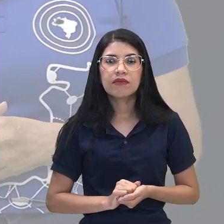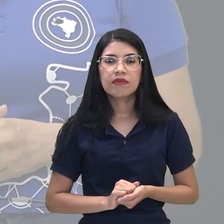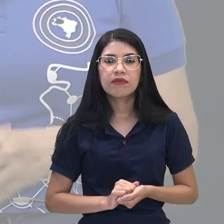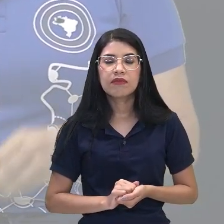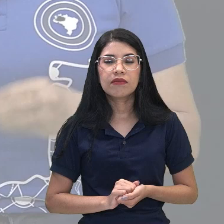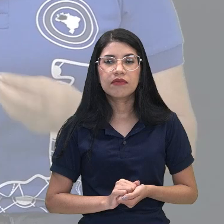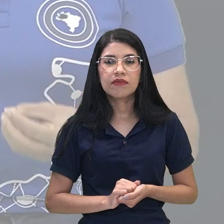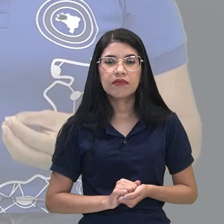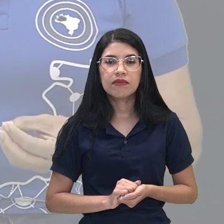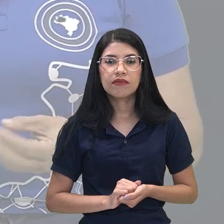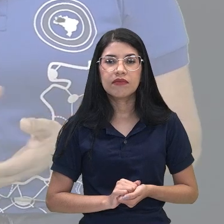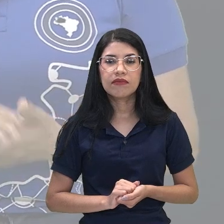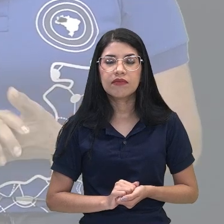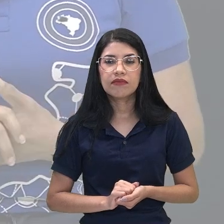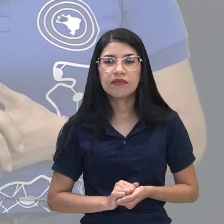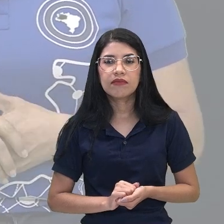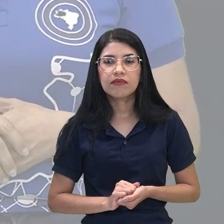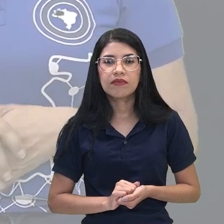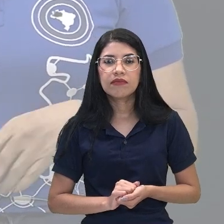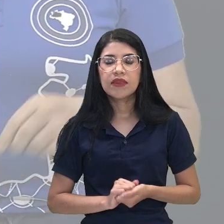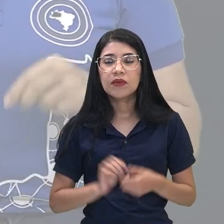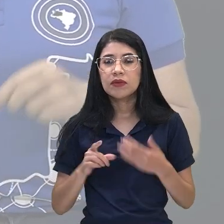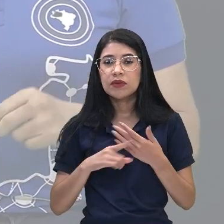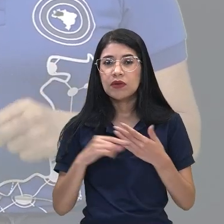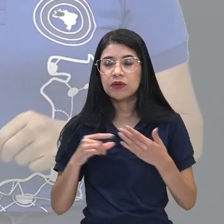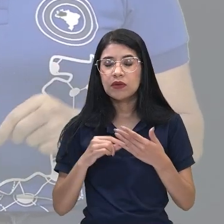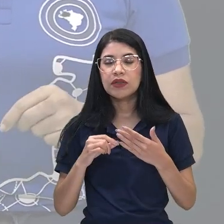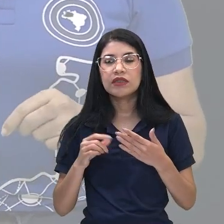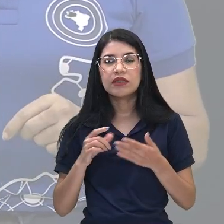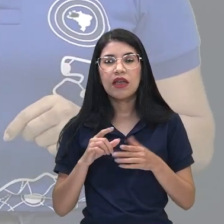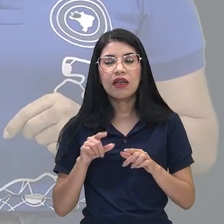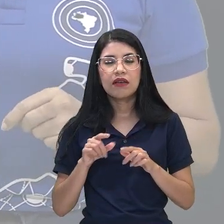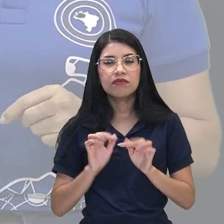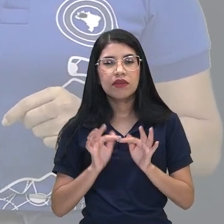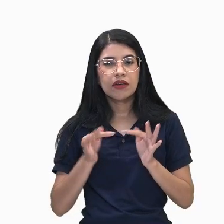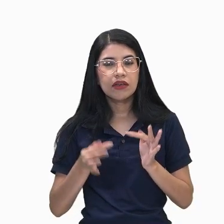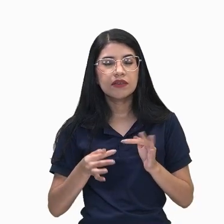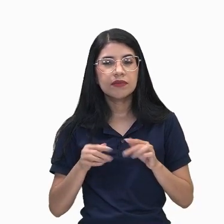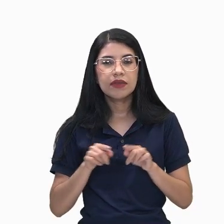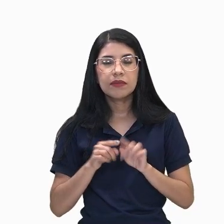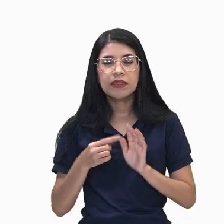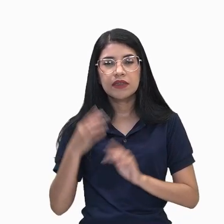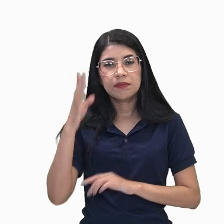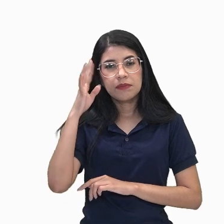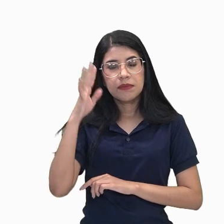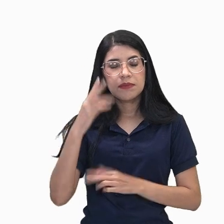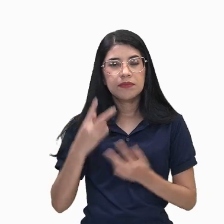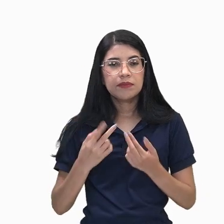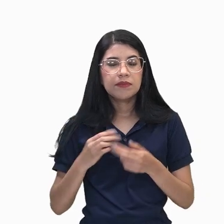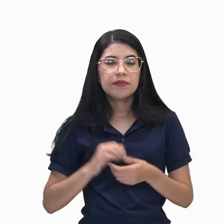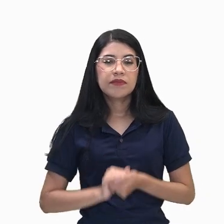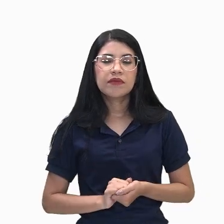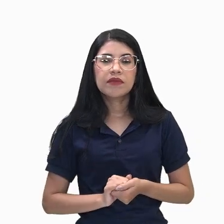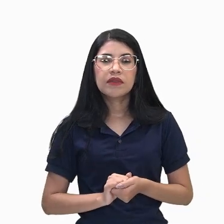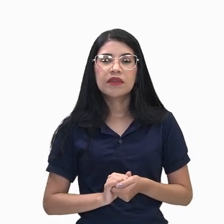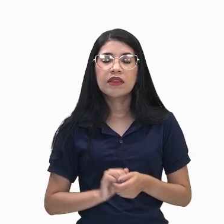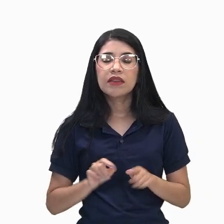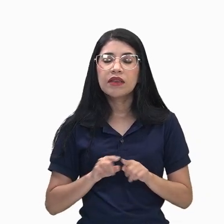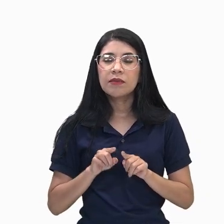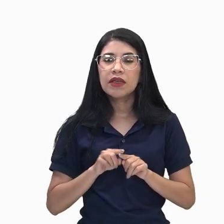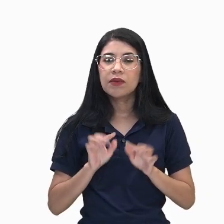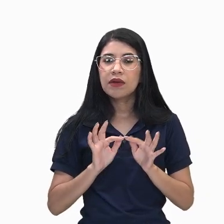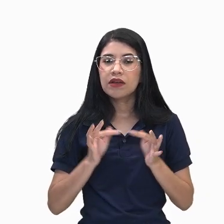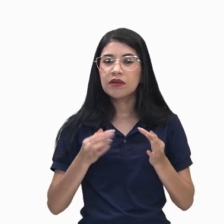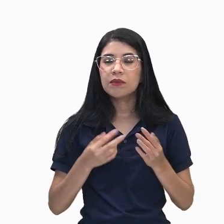árcades, né, eles pensam. Então as características do arcadismo mostram sua oposição